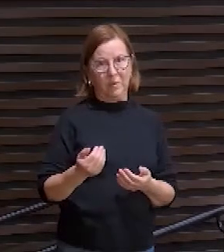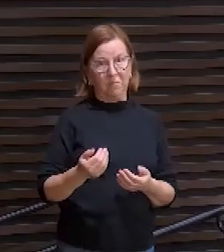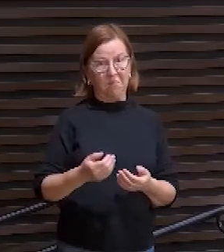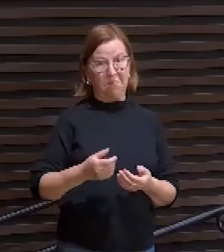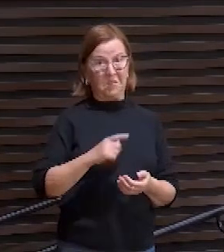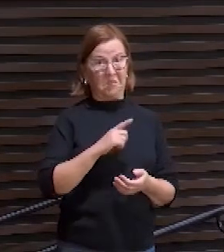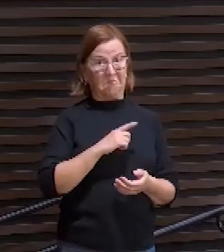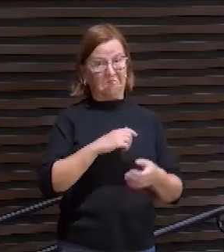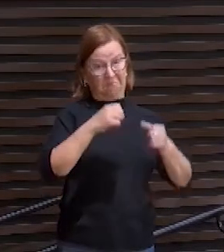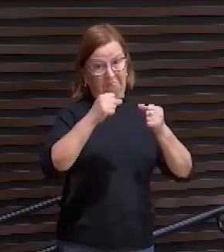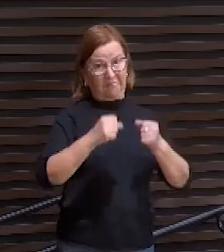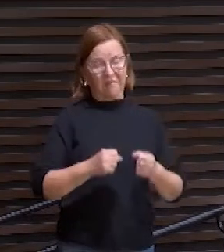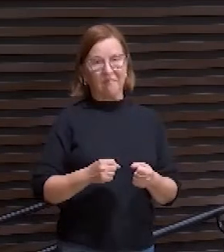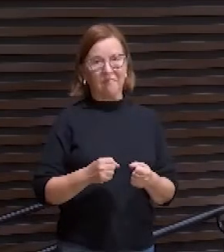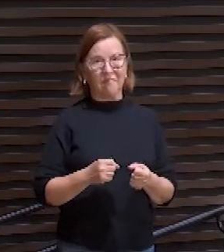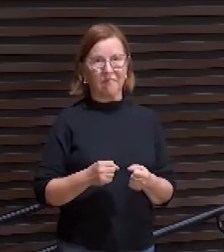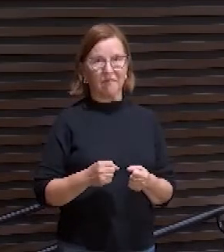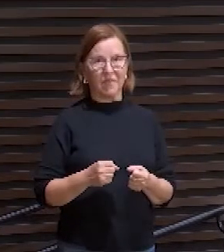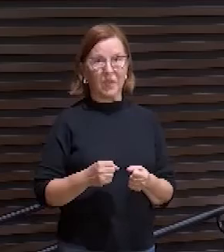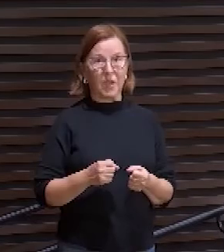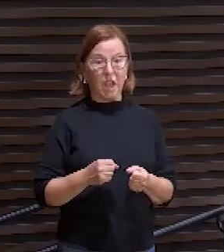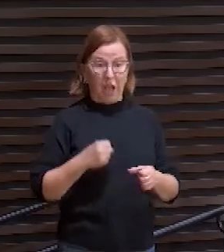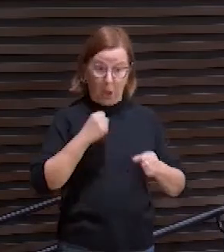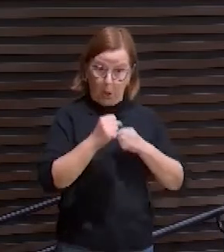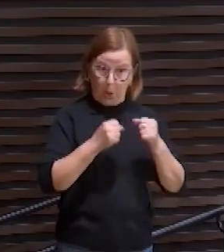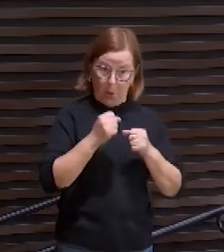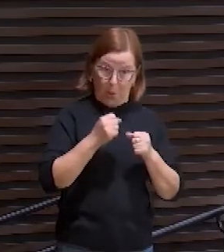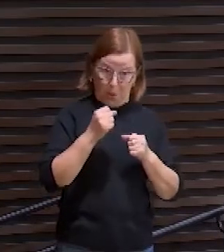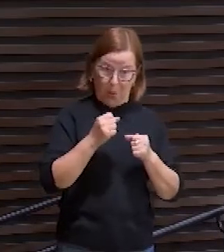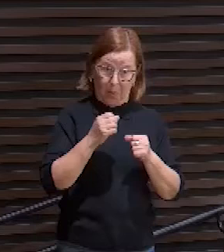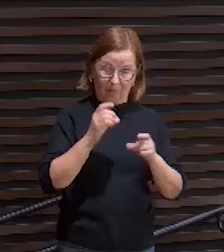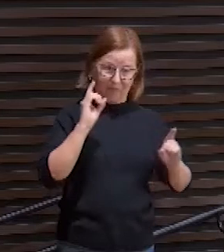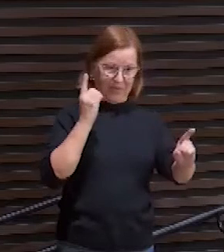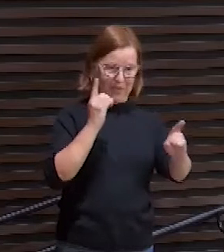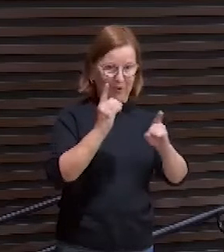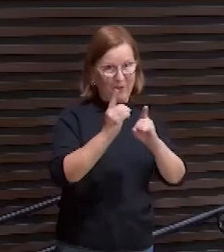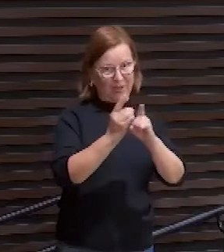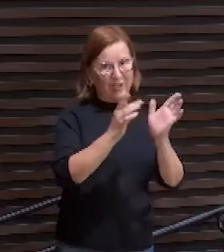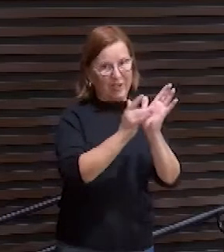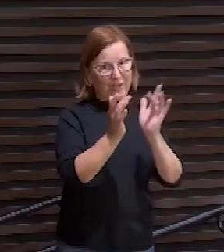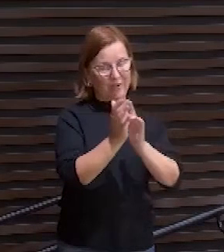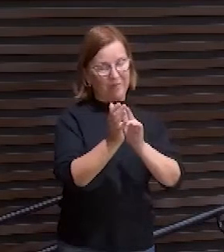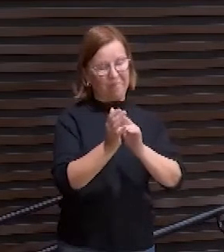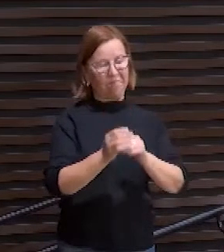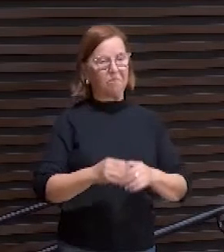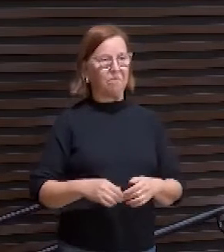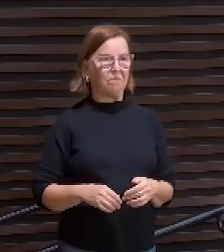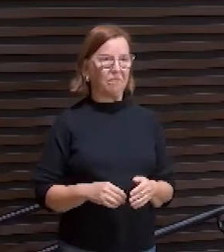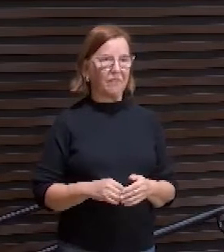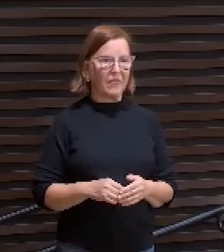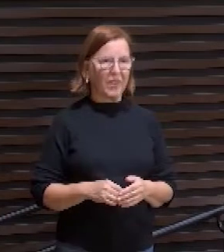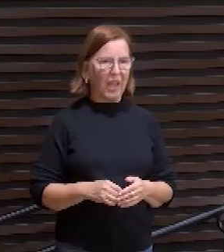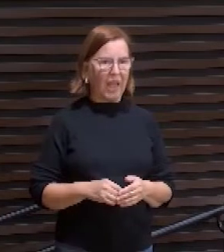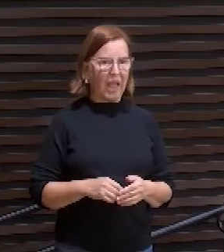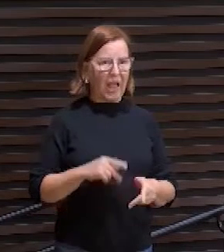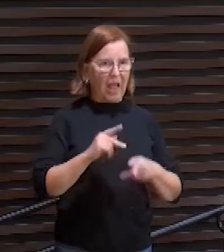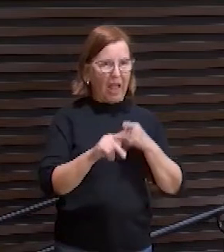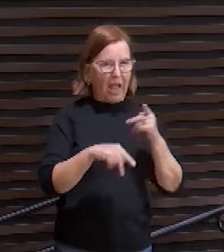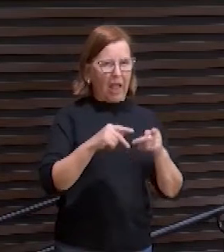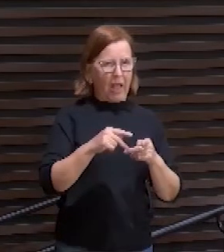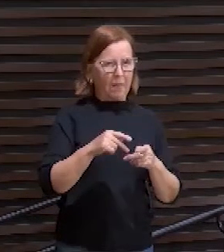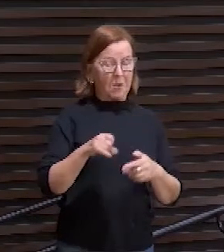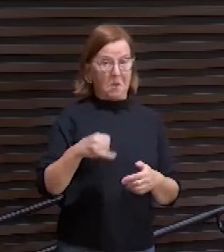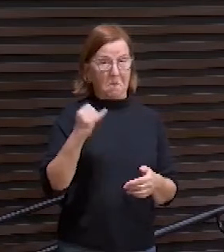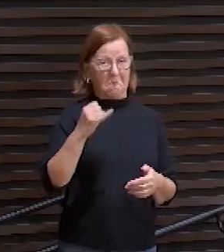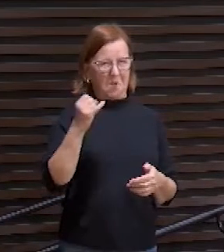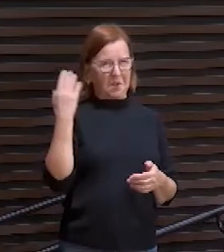de diferente. Ele corre em direção a Jesus. Normalmente as pessoas de posição naquela época, elas não saíam